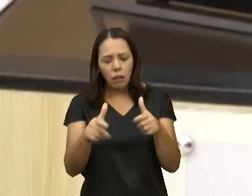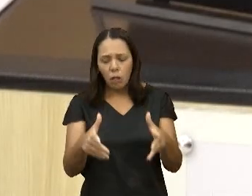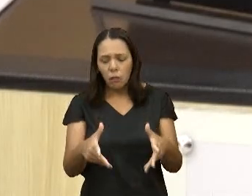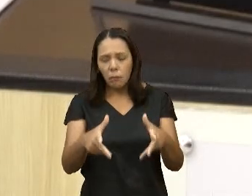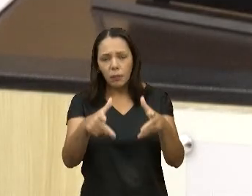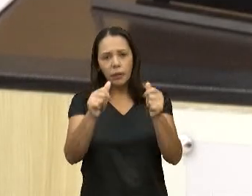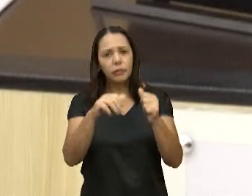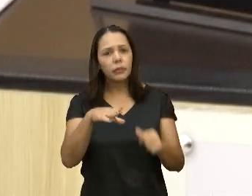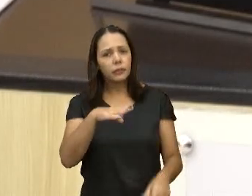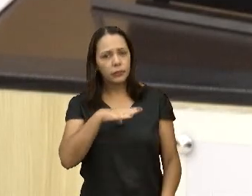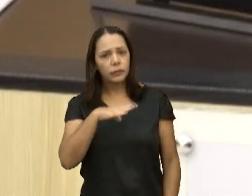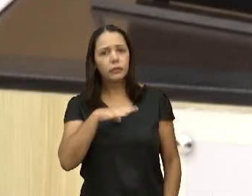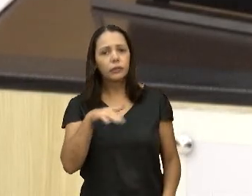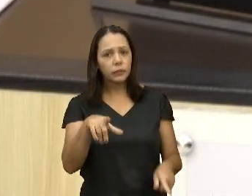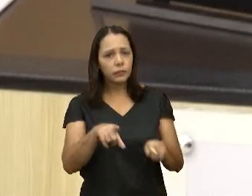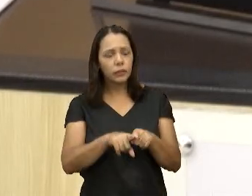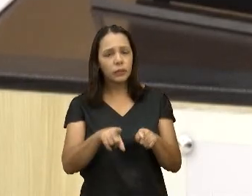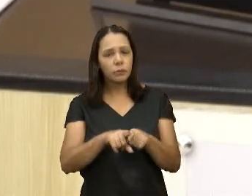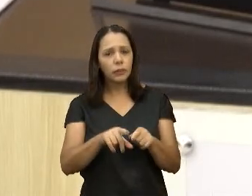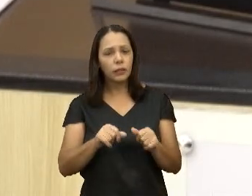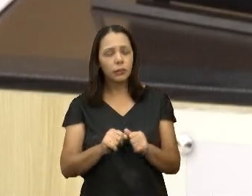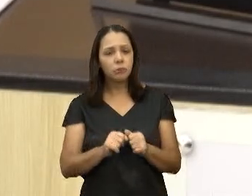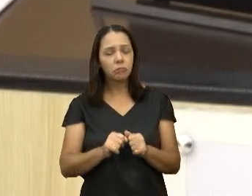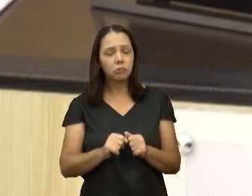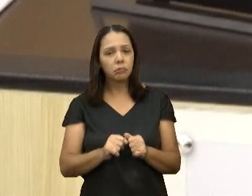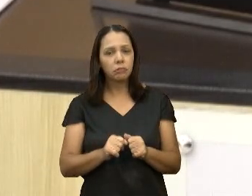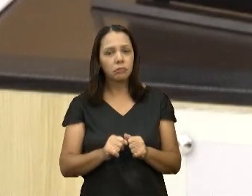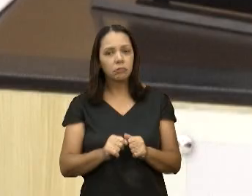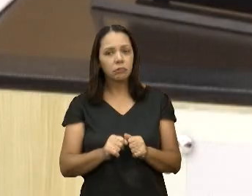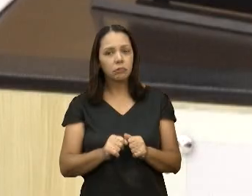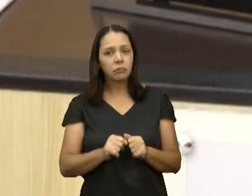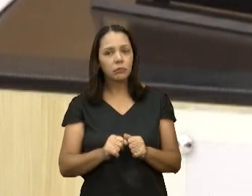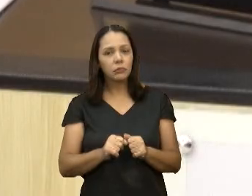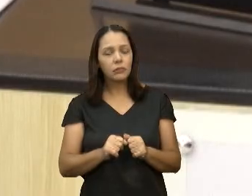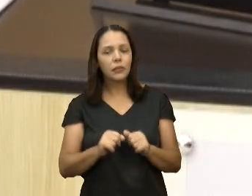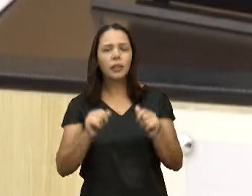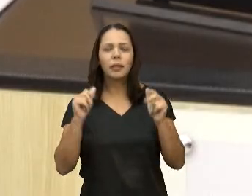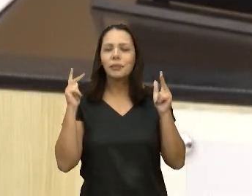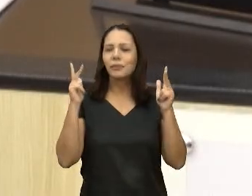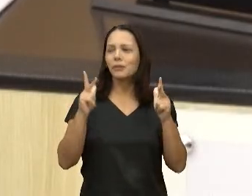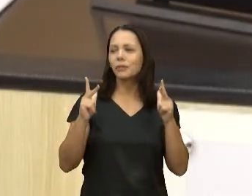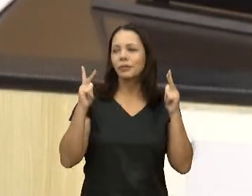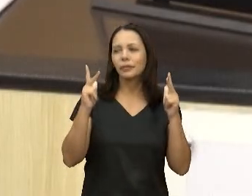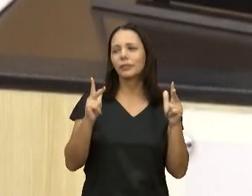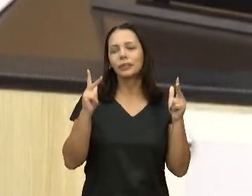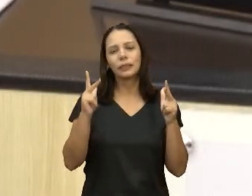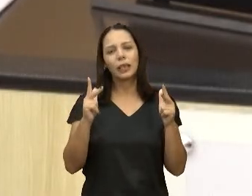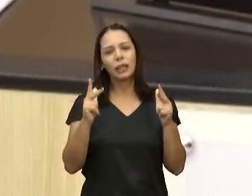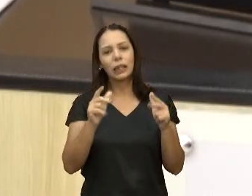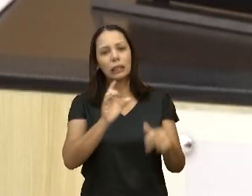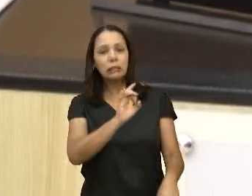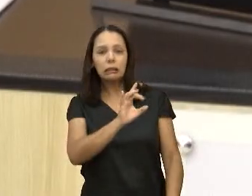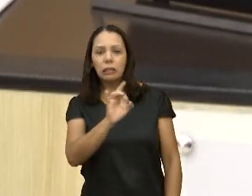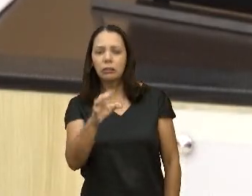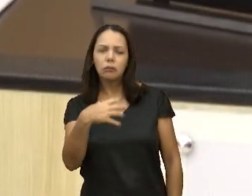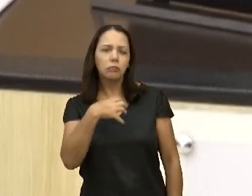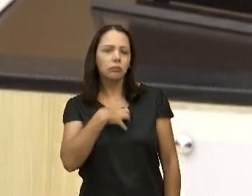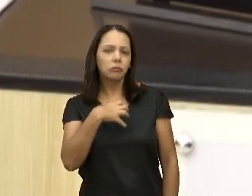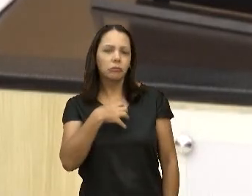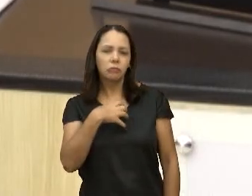nossa cidade. Aquele belíssimo papel, aquela diversão, cada um no seu